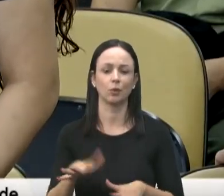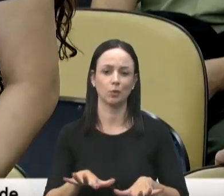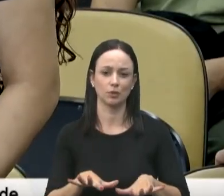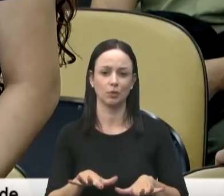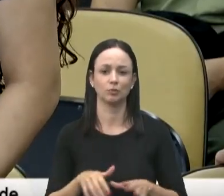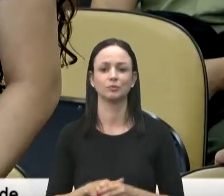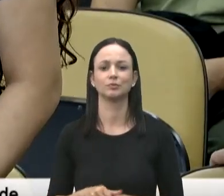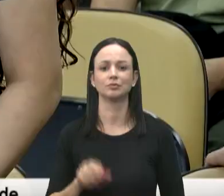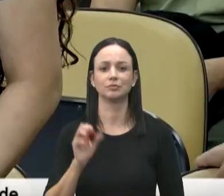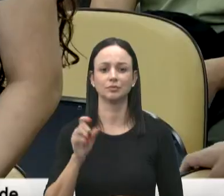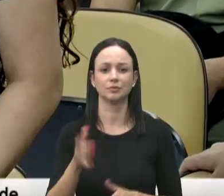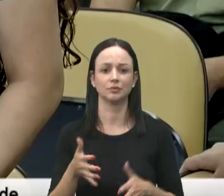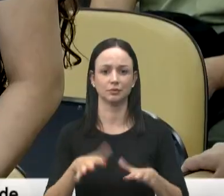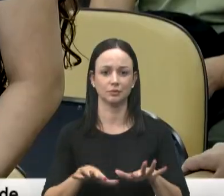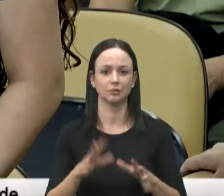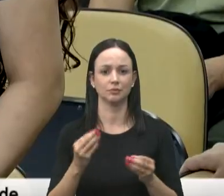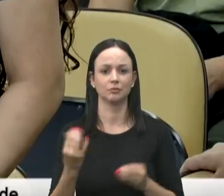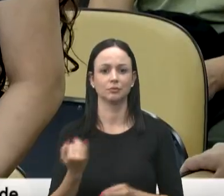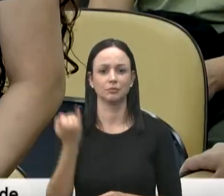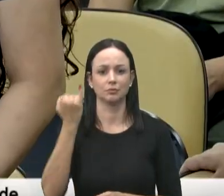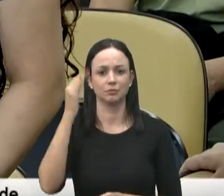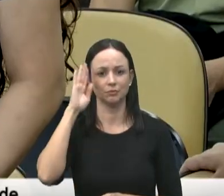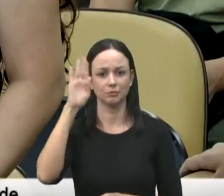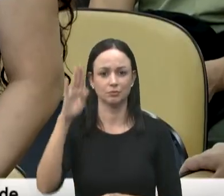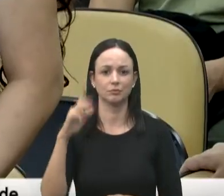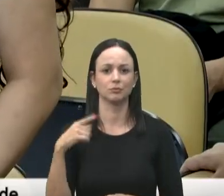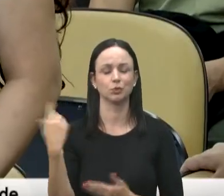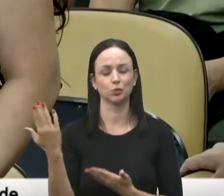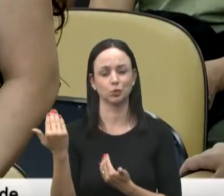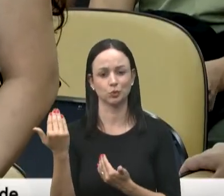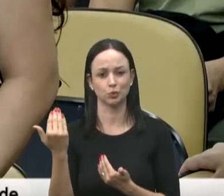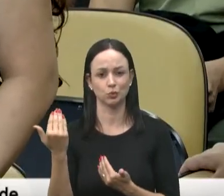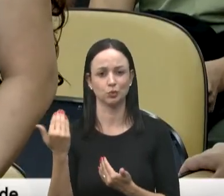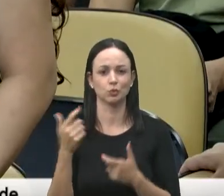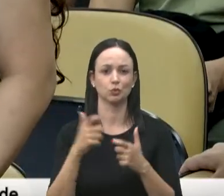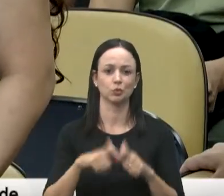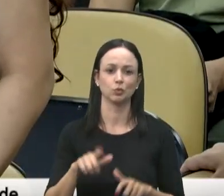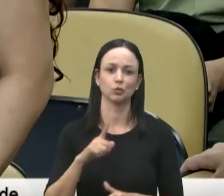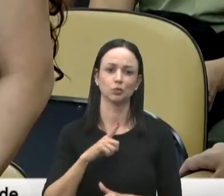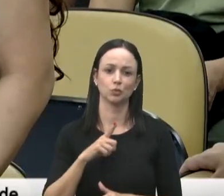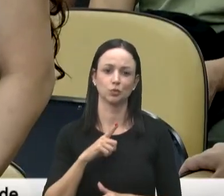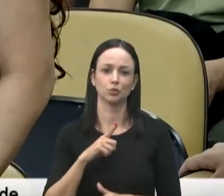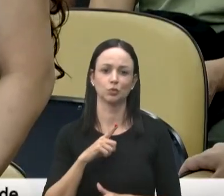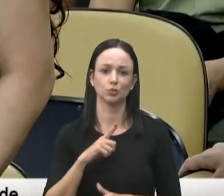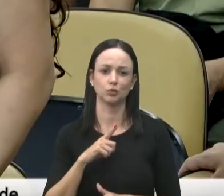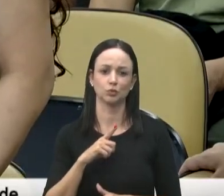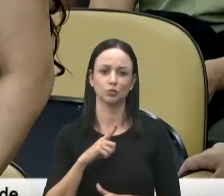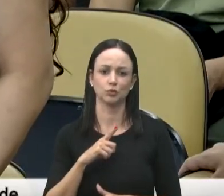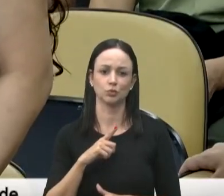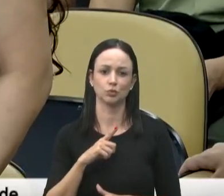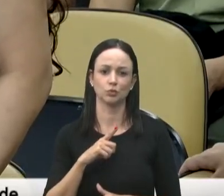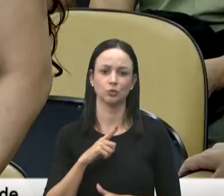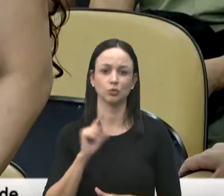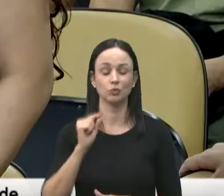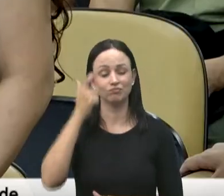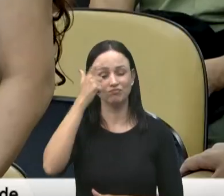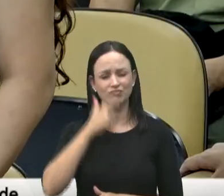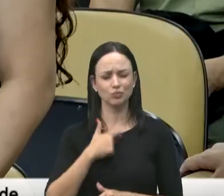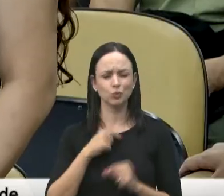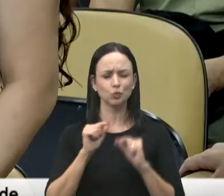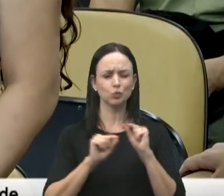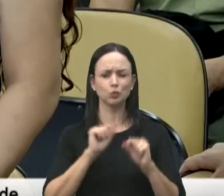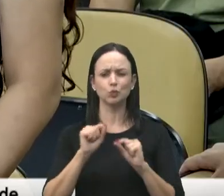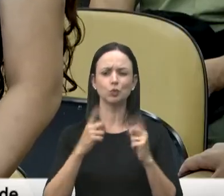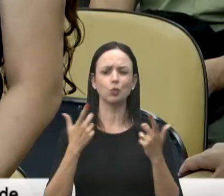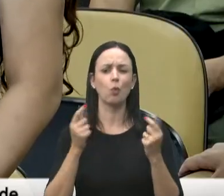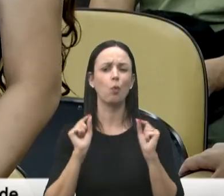E, tipo, a inclusão é muito importante, principalmente para a juventude, onde é uma questão de, tipo, o que eu sou,